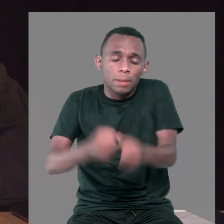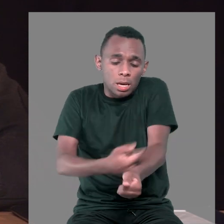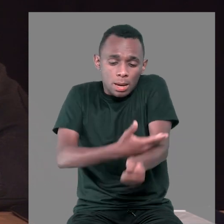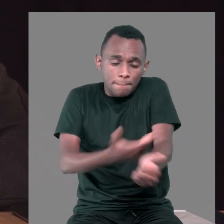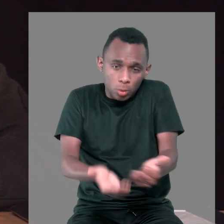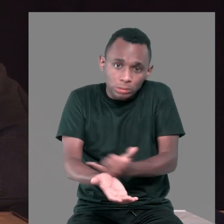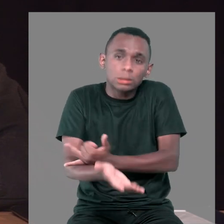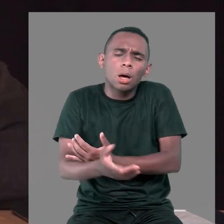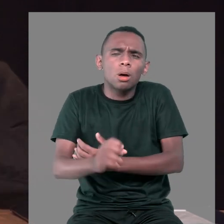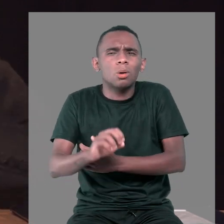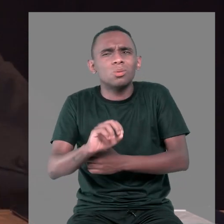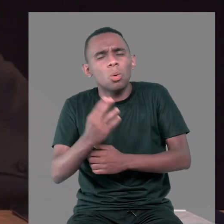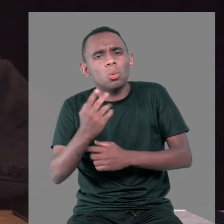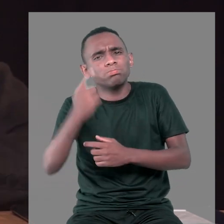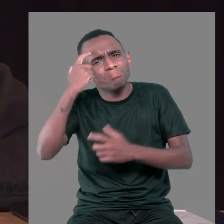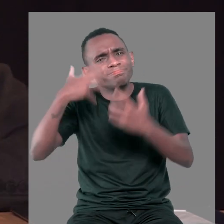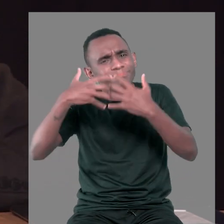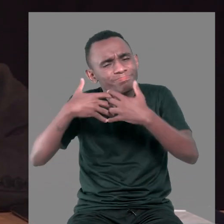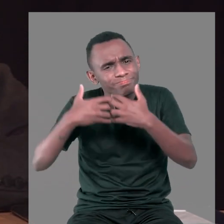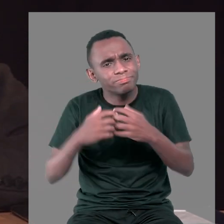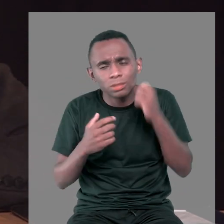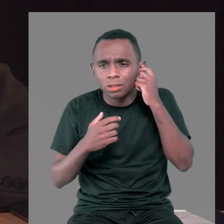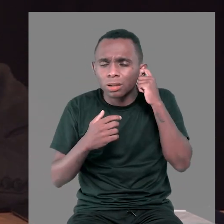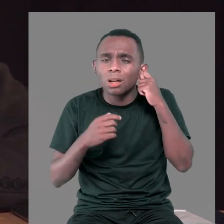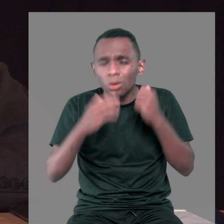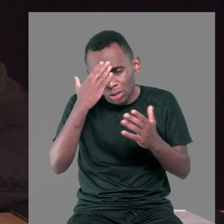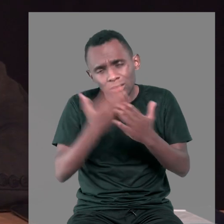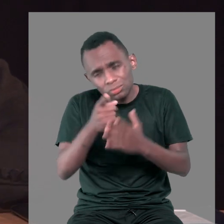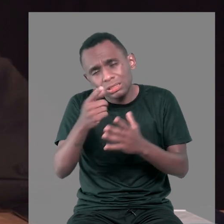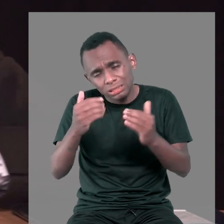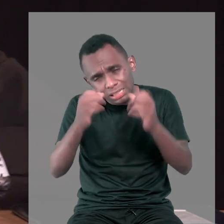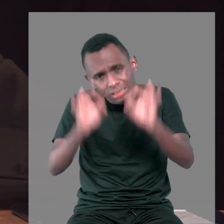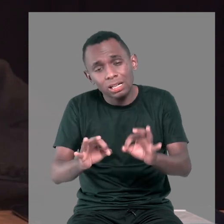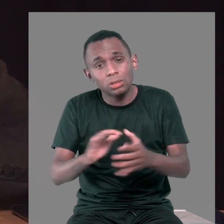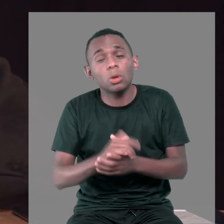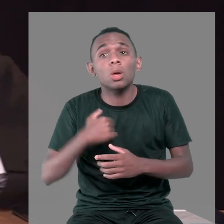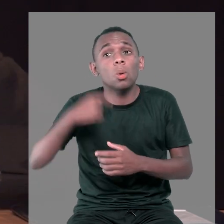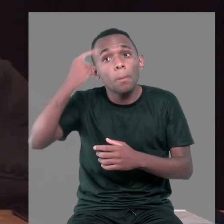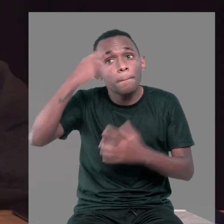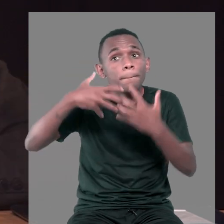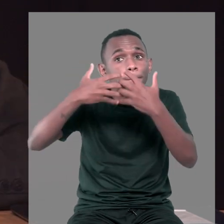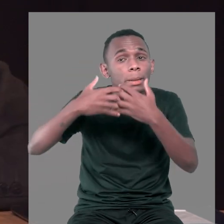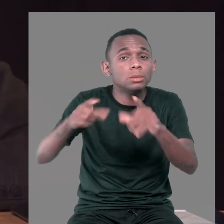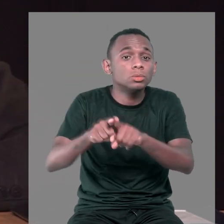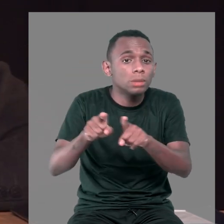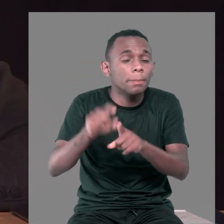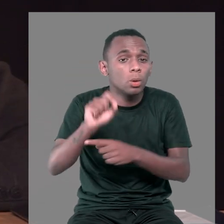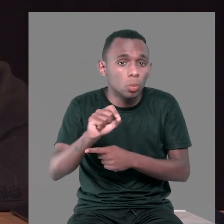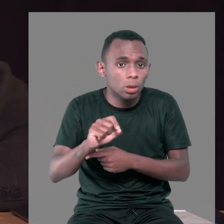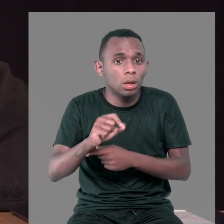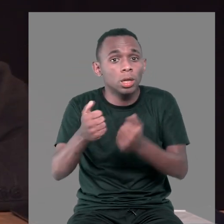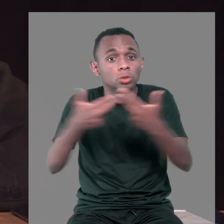advertência da Arendt, né, de que a racionalidade ela também contém uma logicalidade que pode ser uma